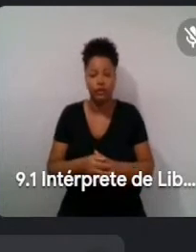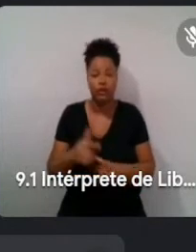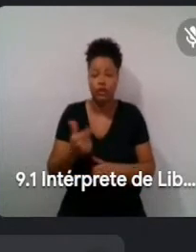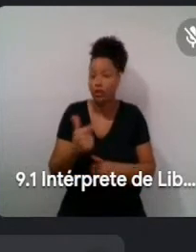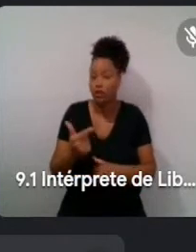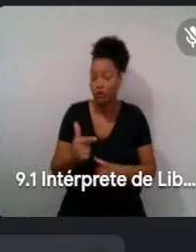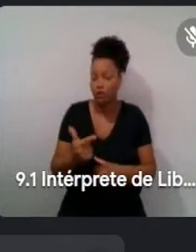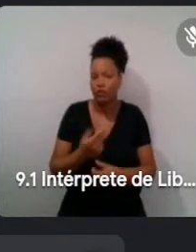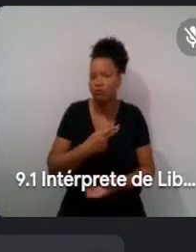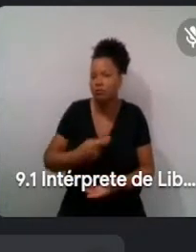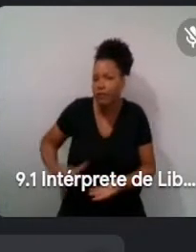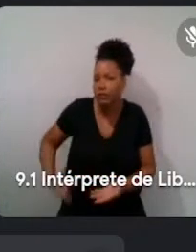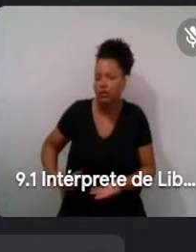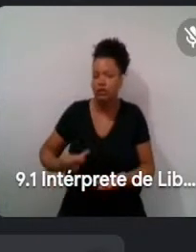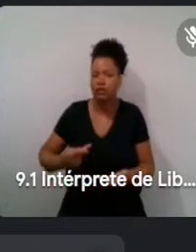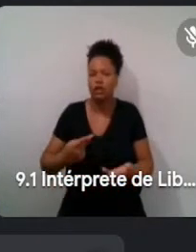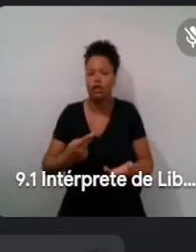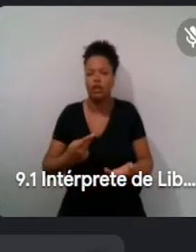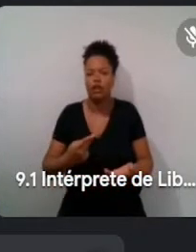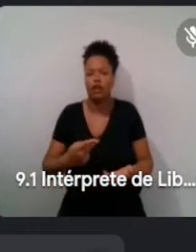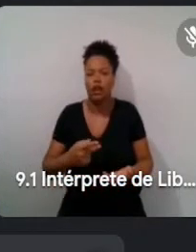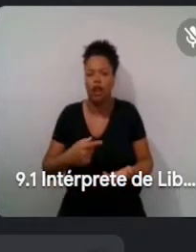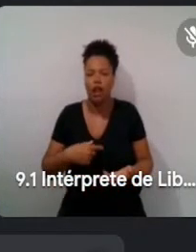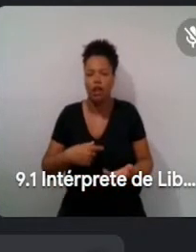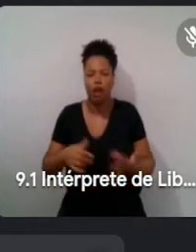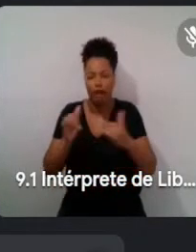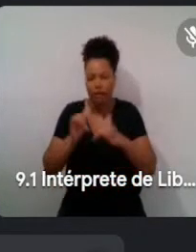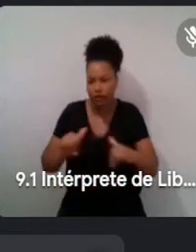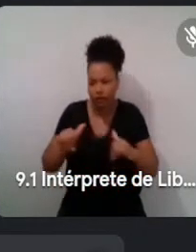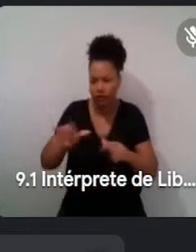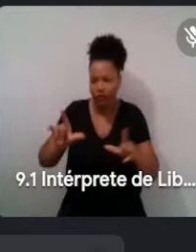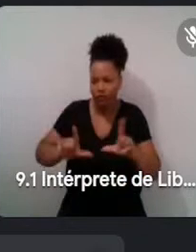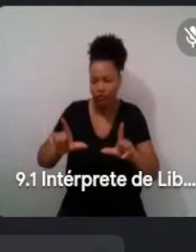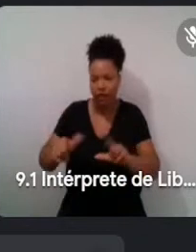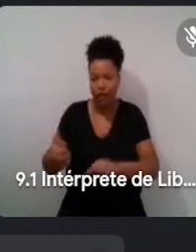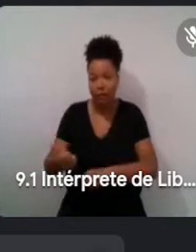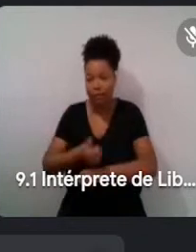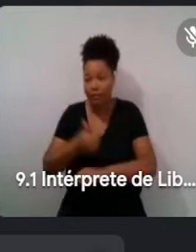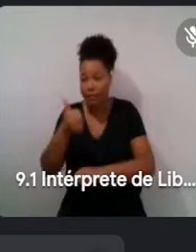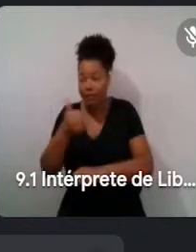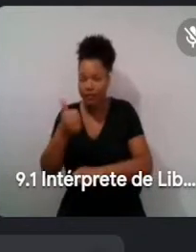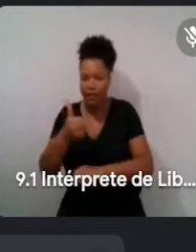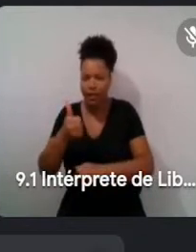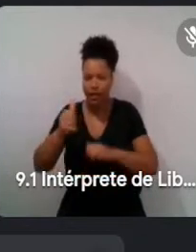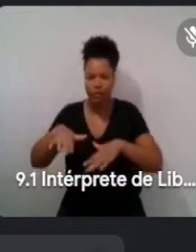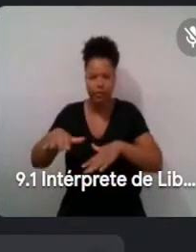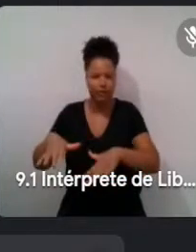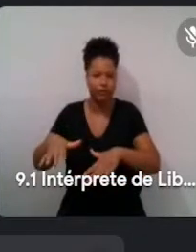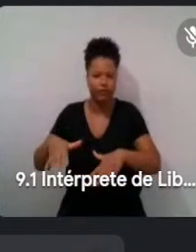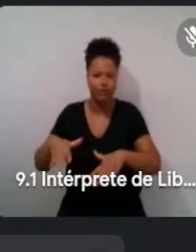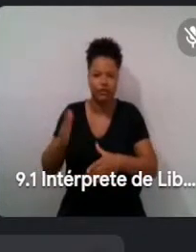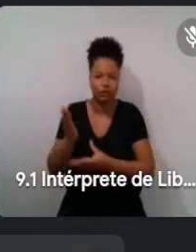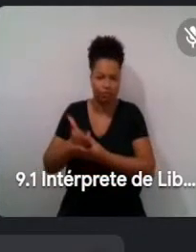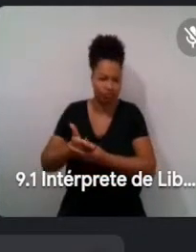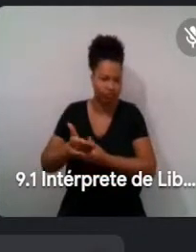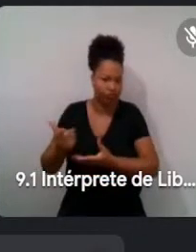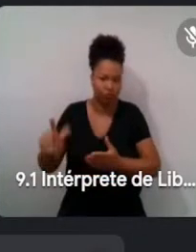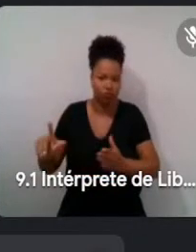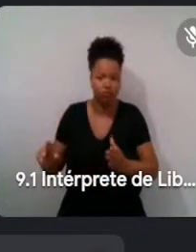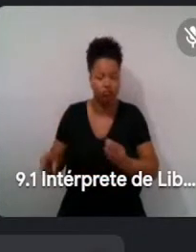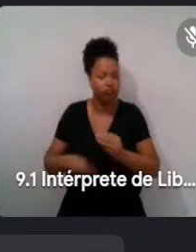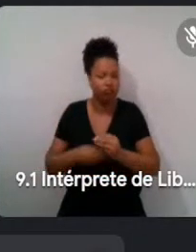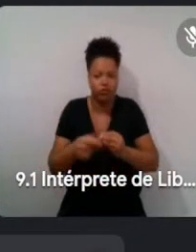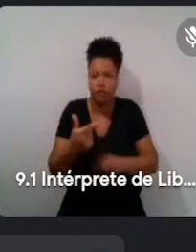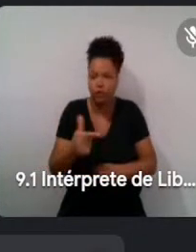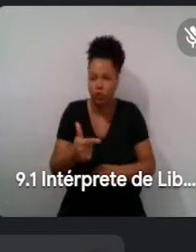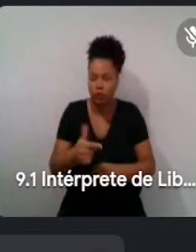alteração da matéria veiculada naquela primeira manifestação. No entanto, o que se fez